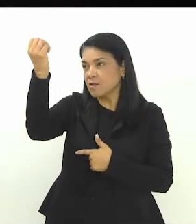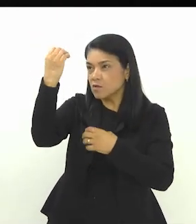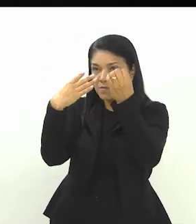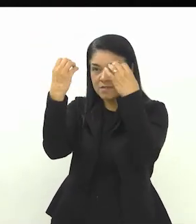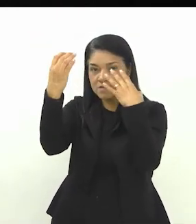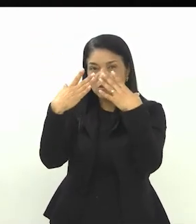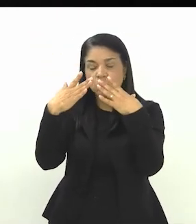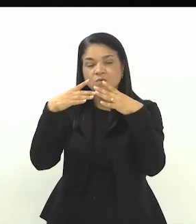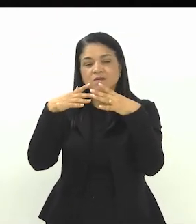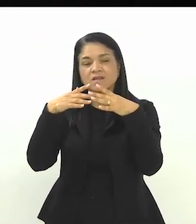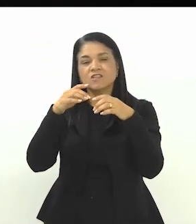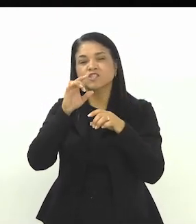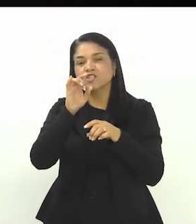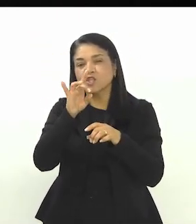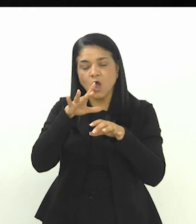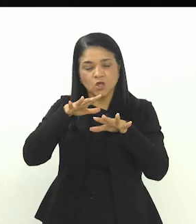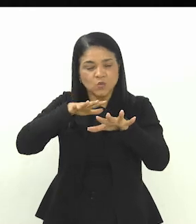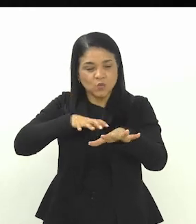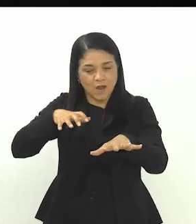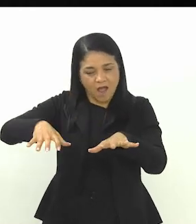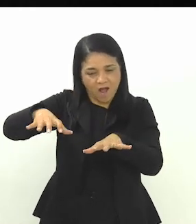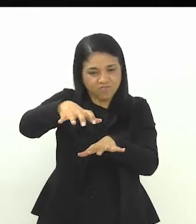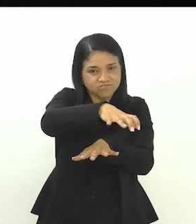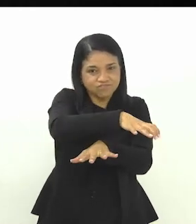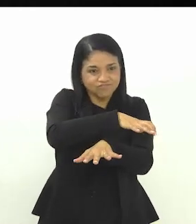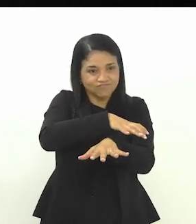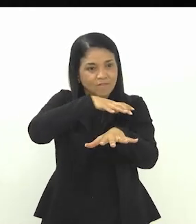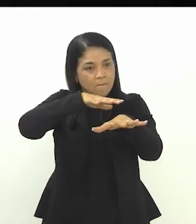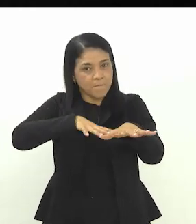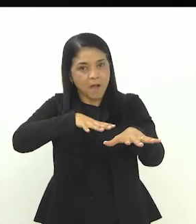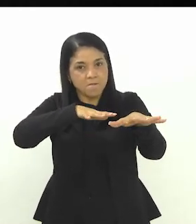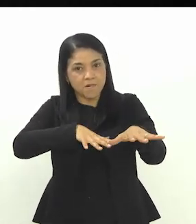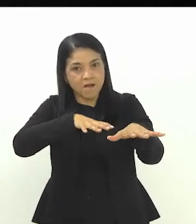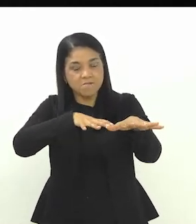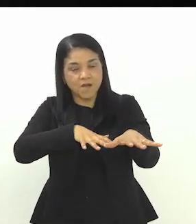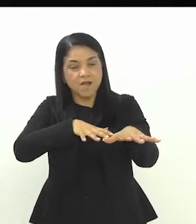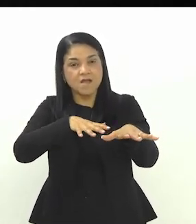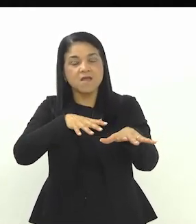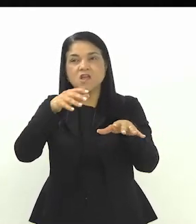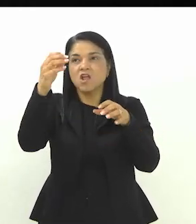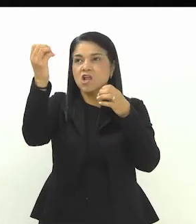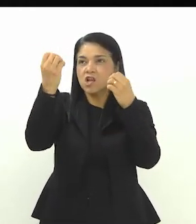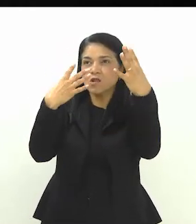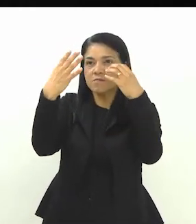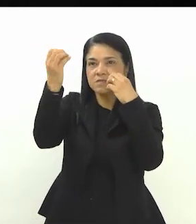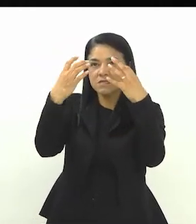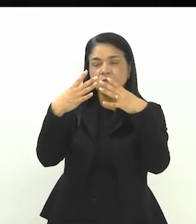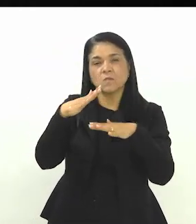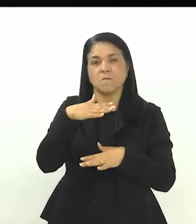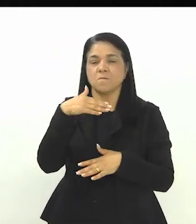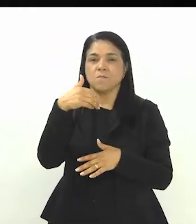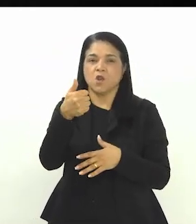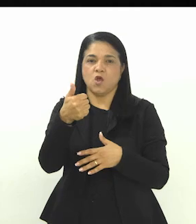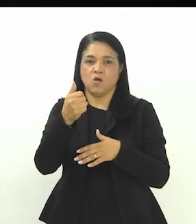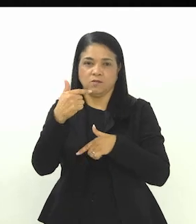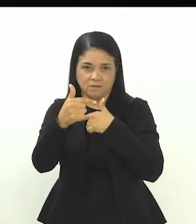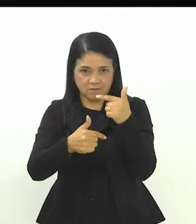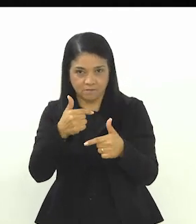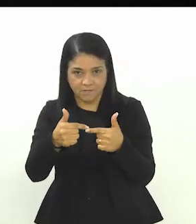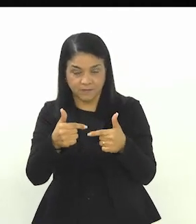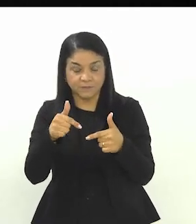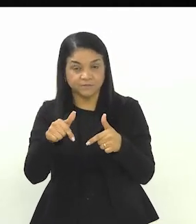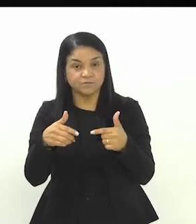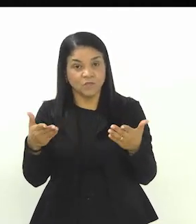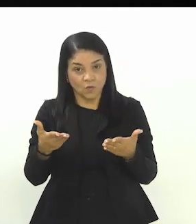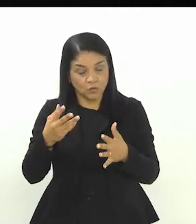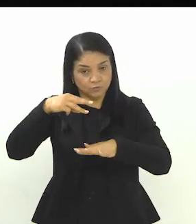no carro, que aí ele tinha mais liberdade de iluminar aquele cenário que foi produzido por ele. Eu estou falando